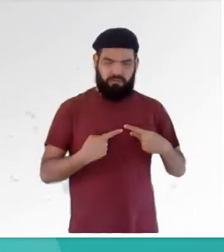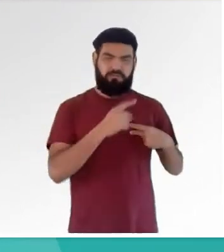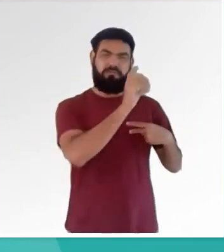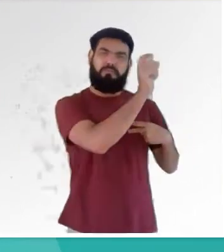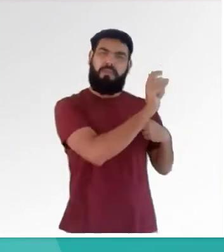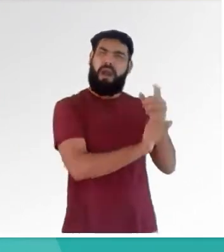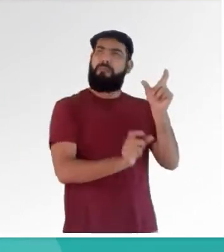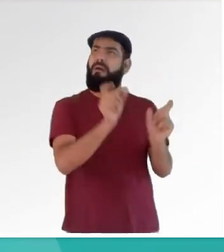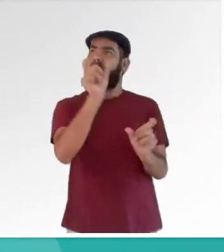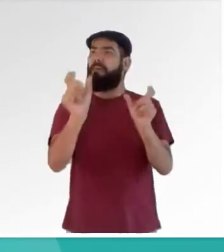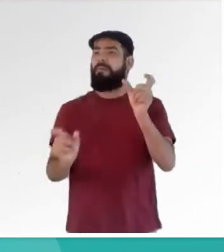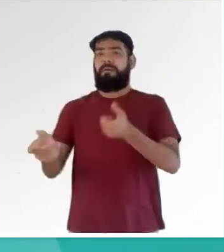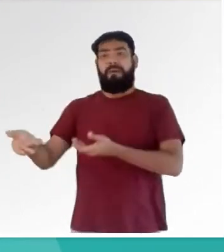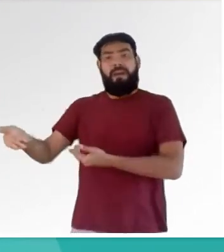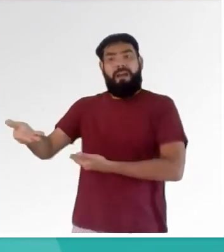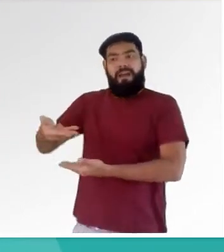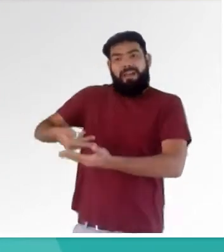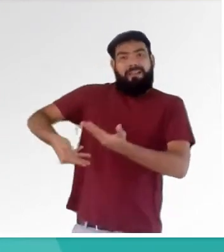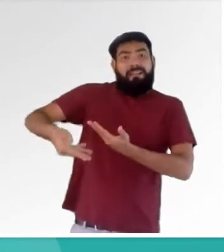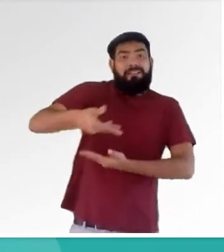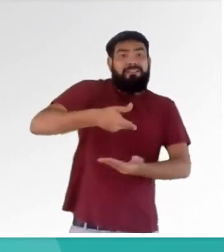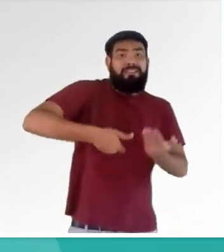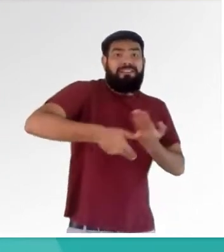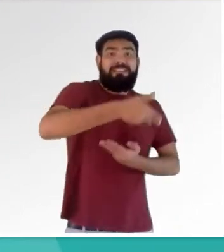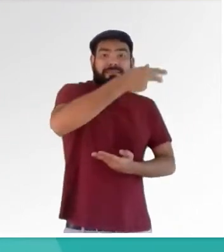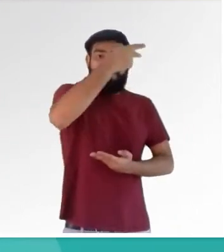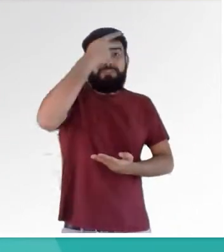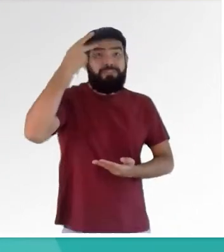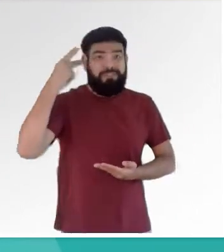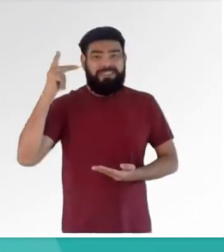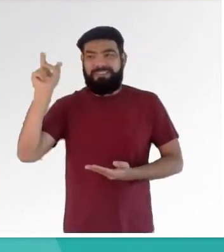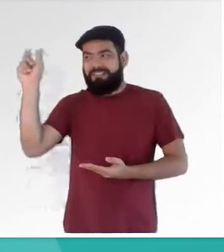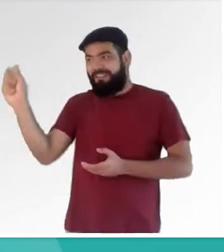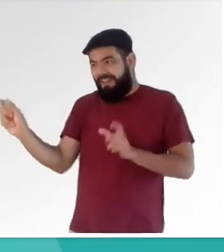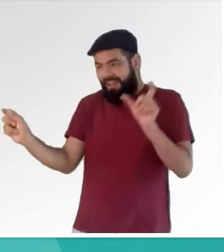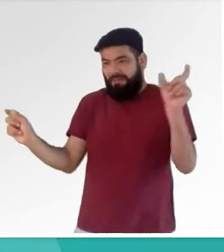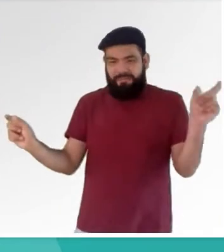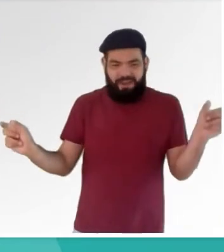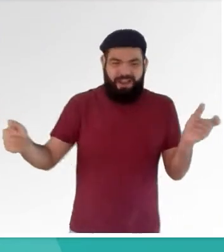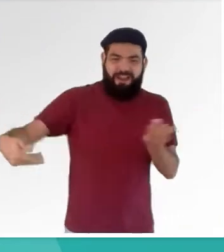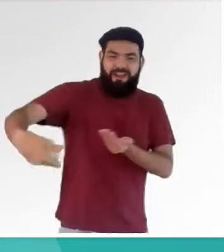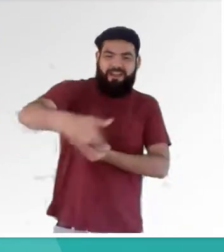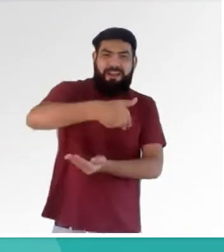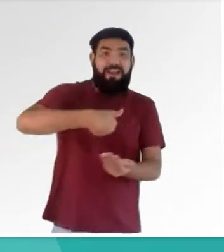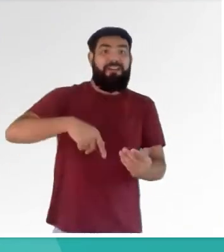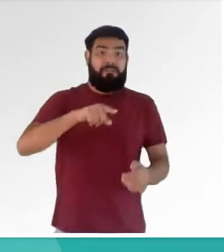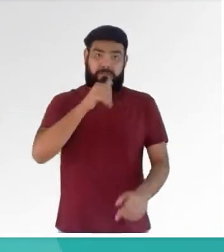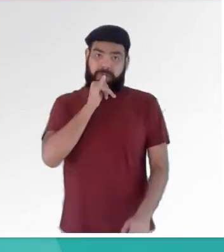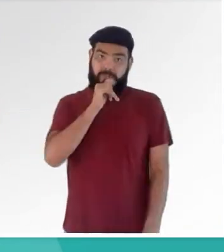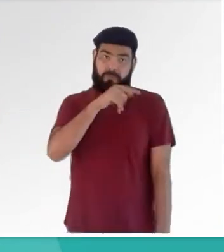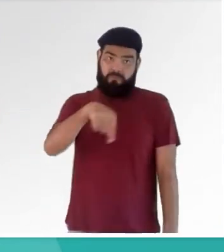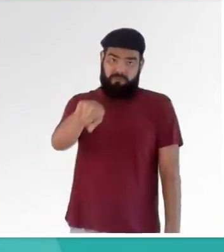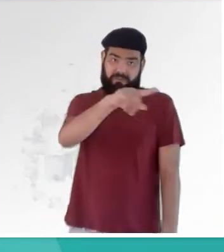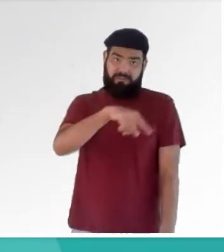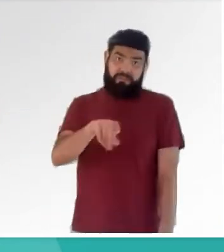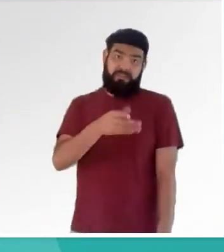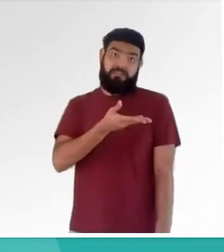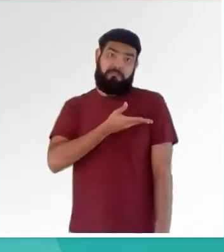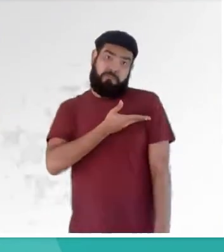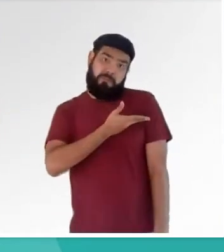relação com as outras pessoas, né? Vocês se relacionam com os colegas, vocês têm os pais aí, as famílias,